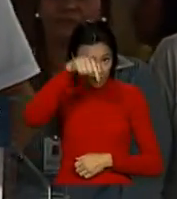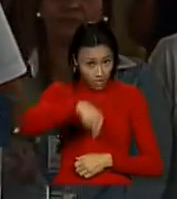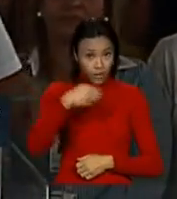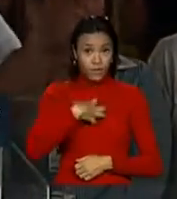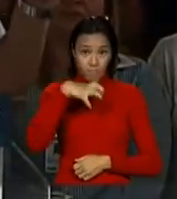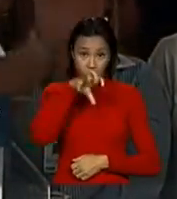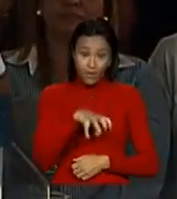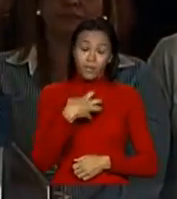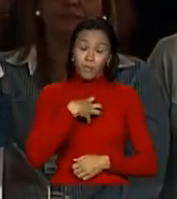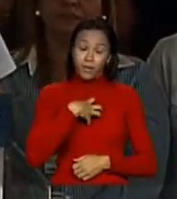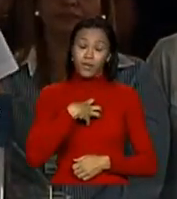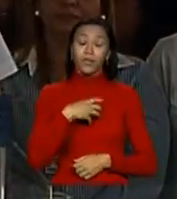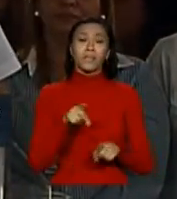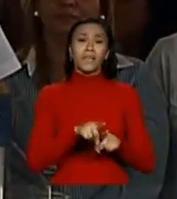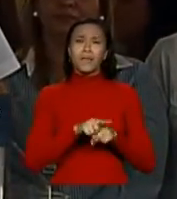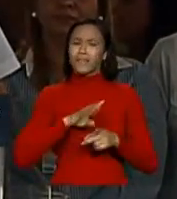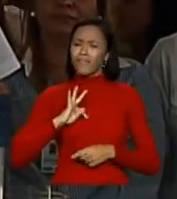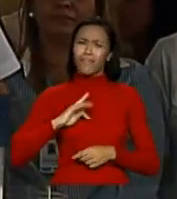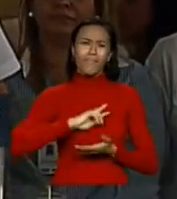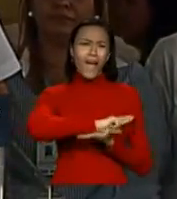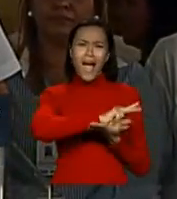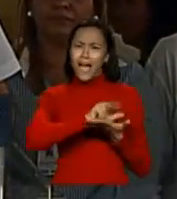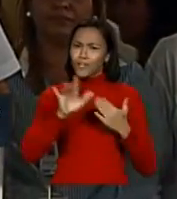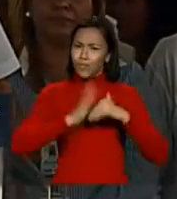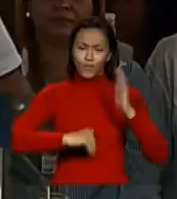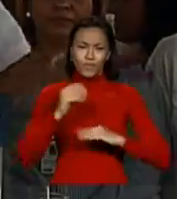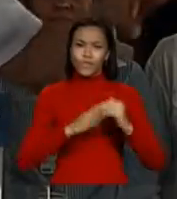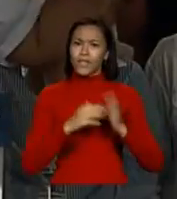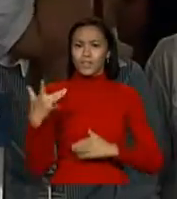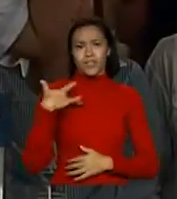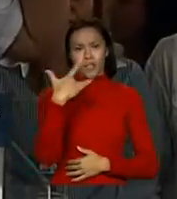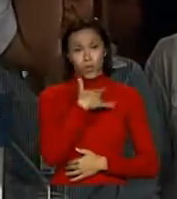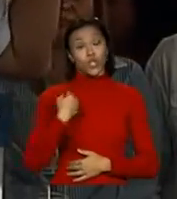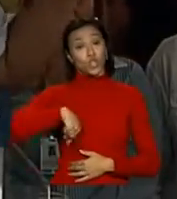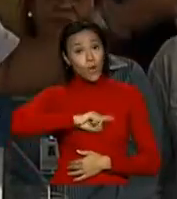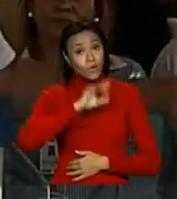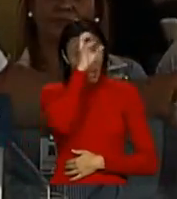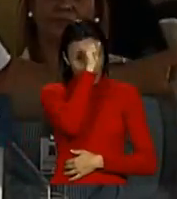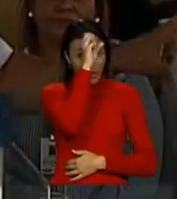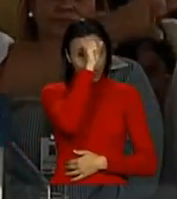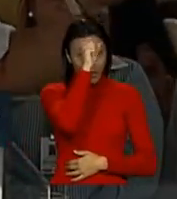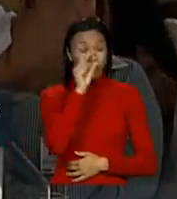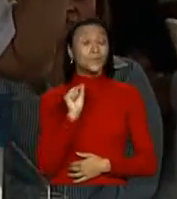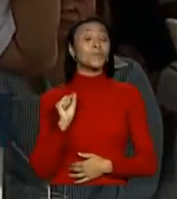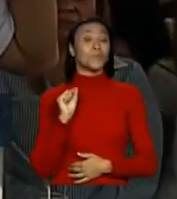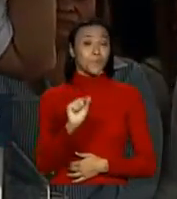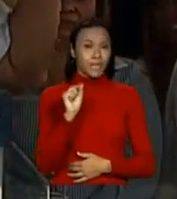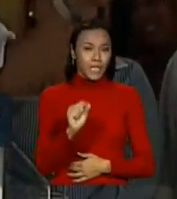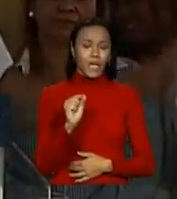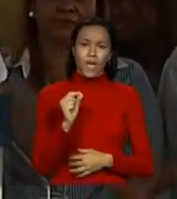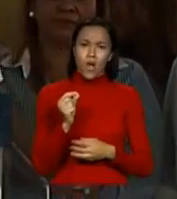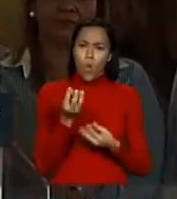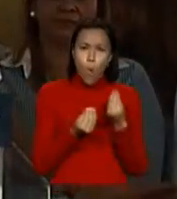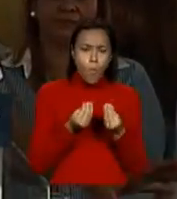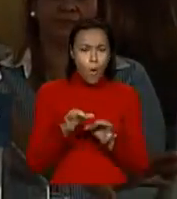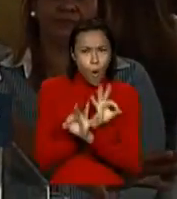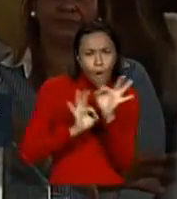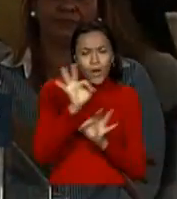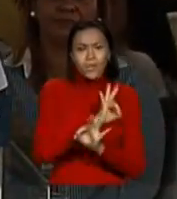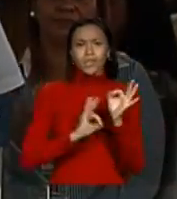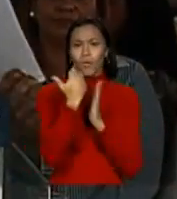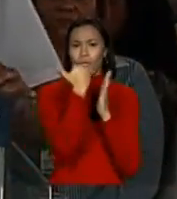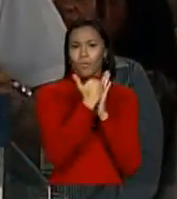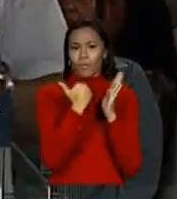Sola de todos os profissionais de saúde que se envolveram aqui aprendemos com a estrutura com a forma de organização do